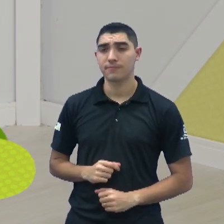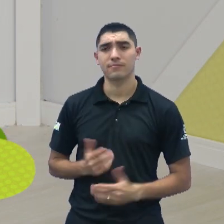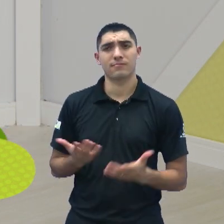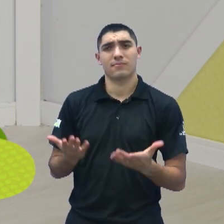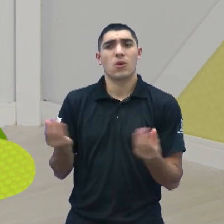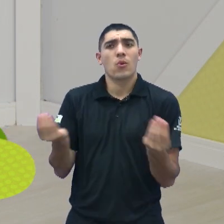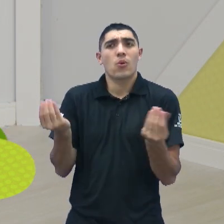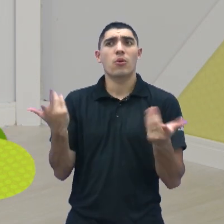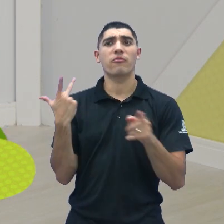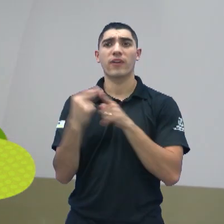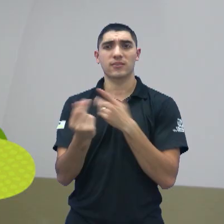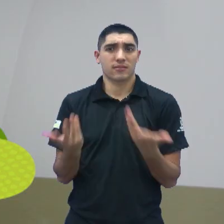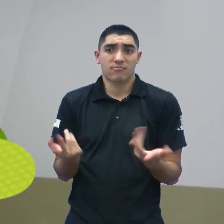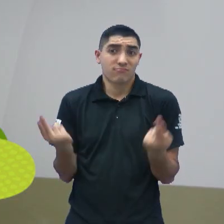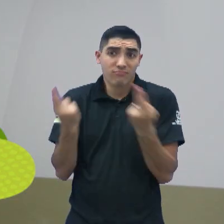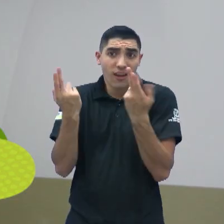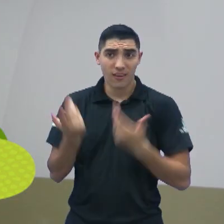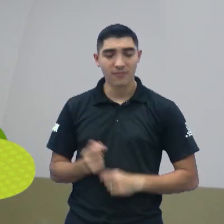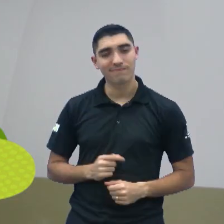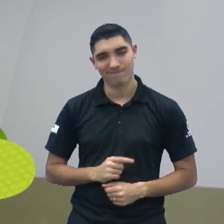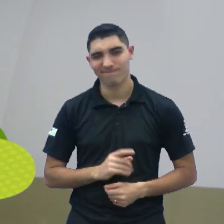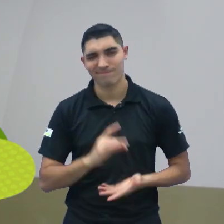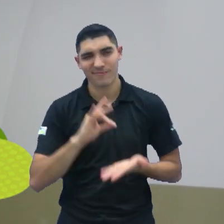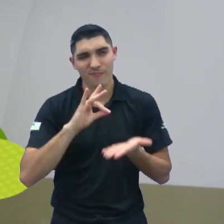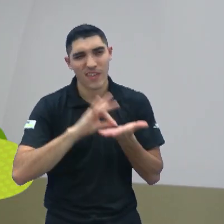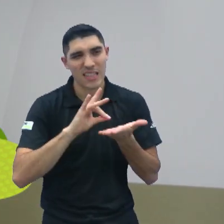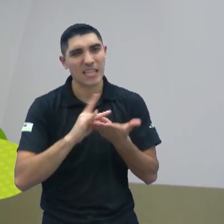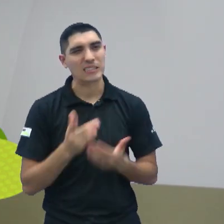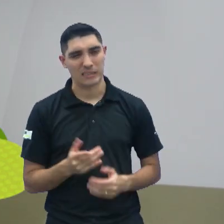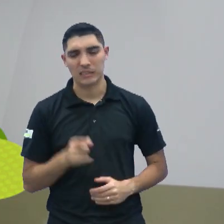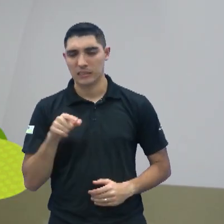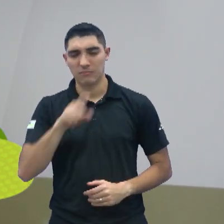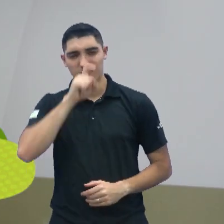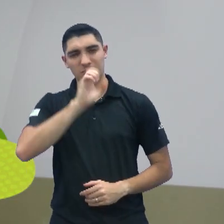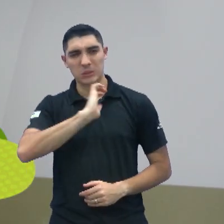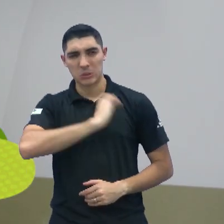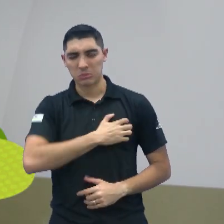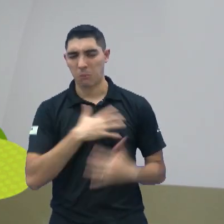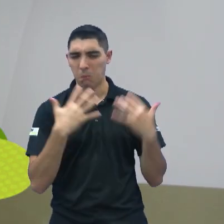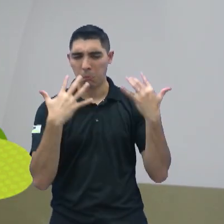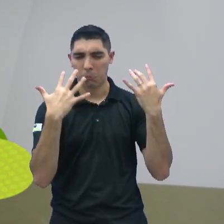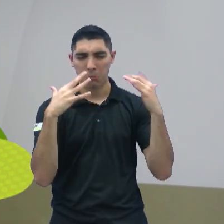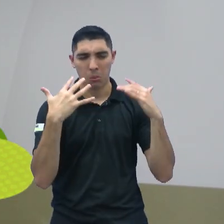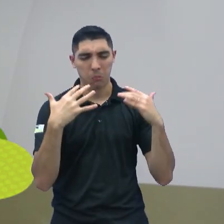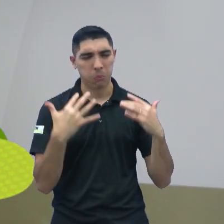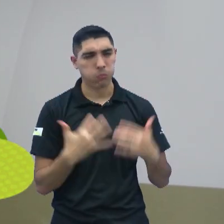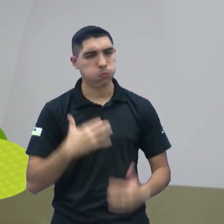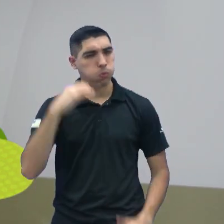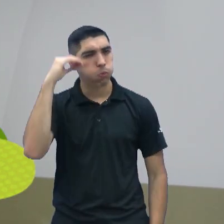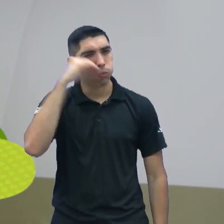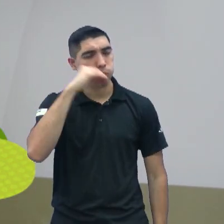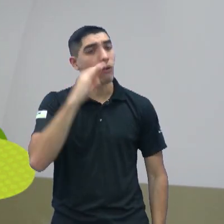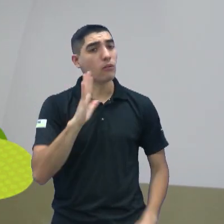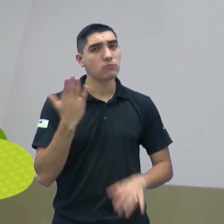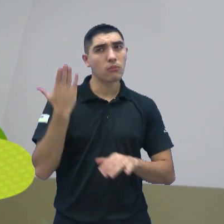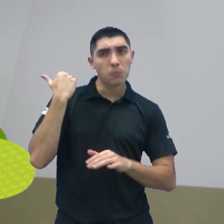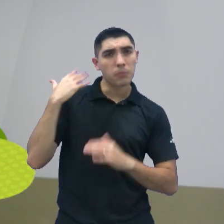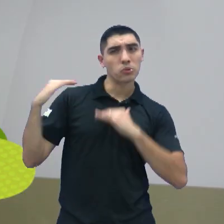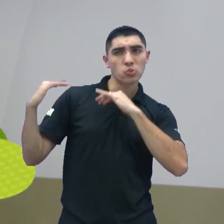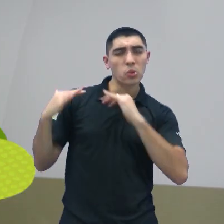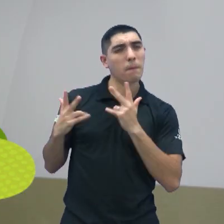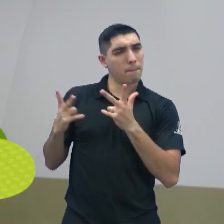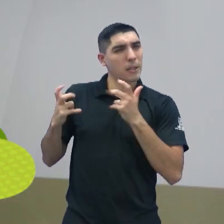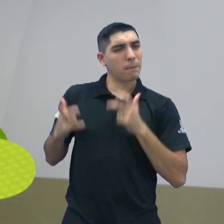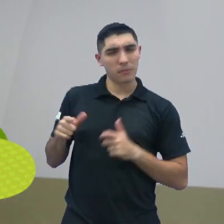né? Sem dúvidas, Vieira, uma atuação desastrosa do São José. Já vinha caindo muito de rendimento, né? A